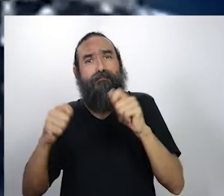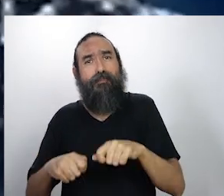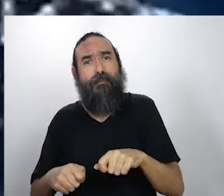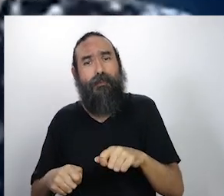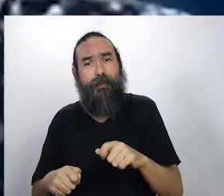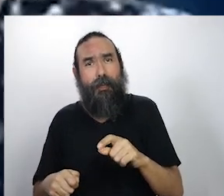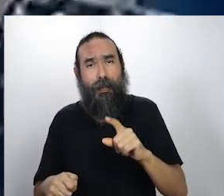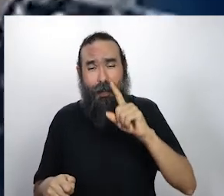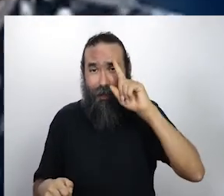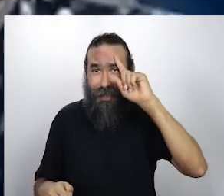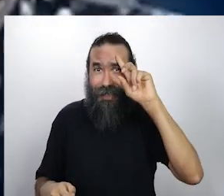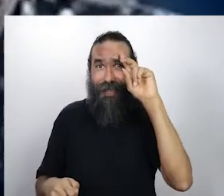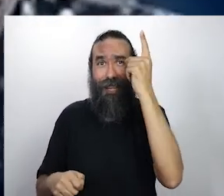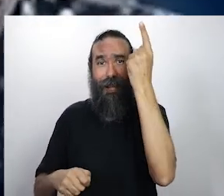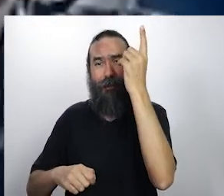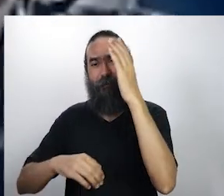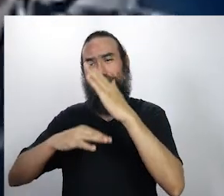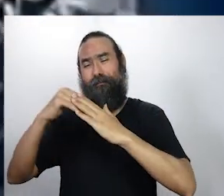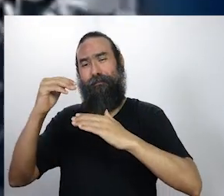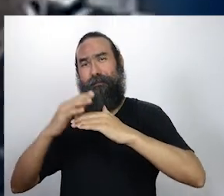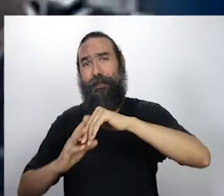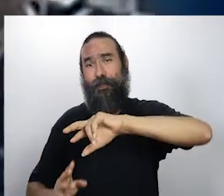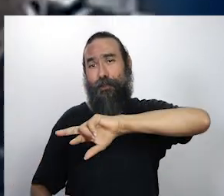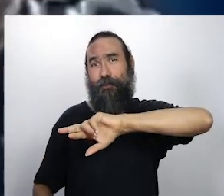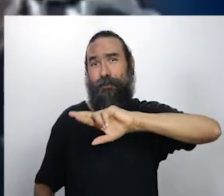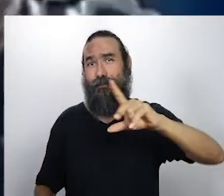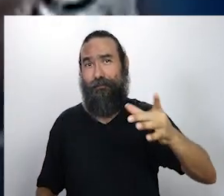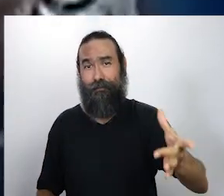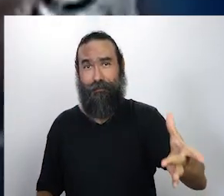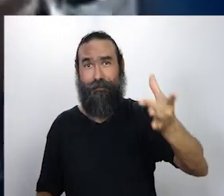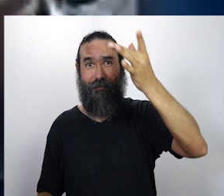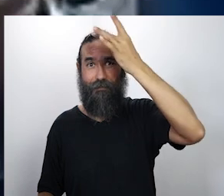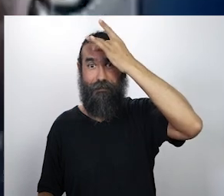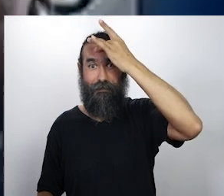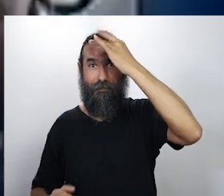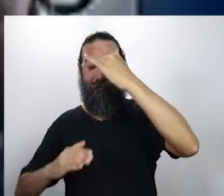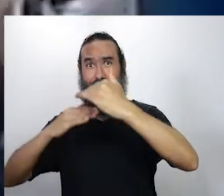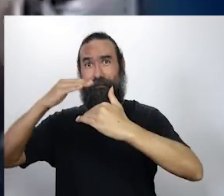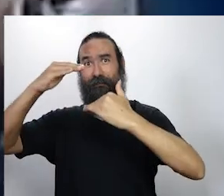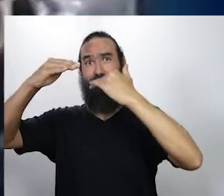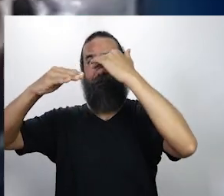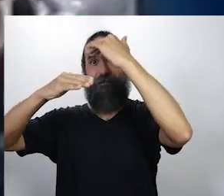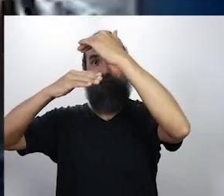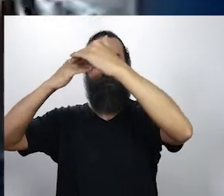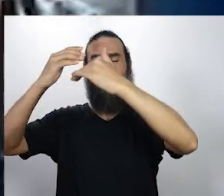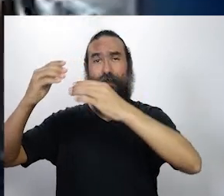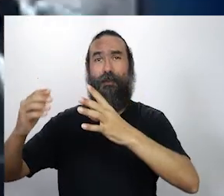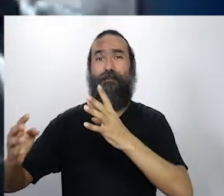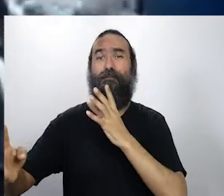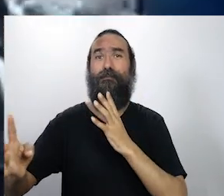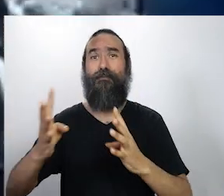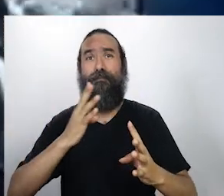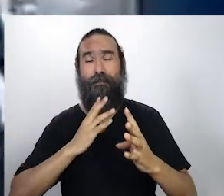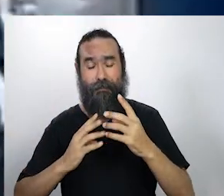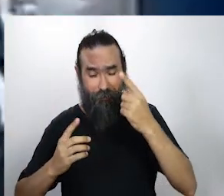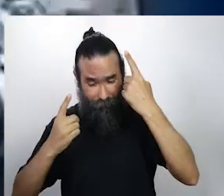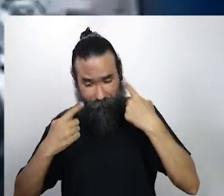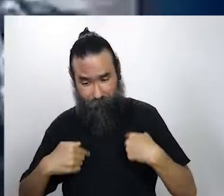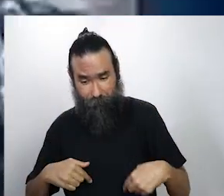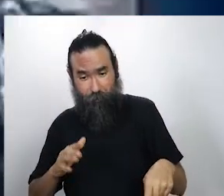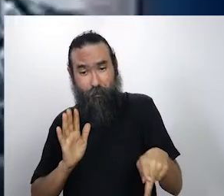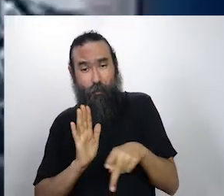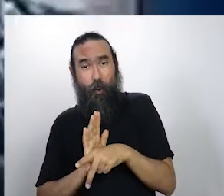de outras formas de compreender a si mesmo sem essa separação que a gente já se coloca. Eu acho que é esse o trabalho